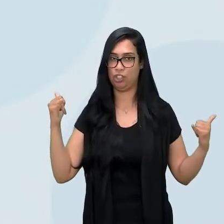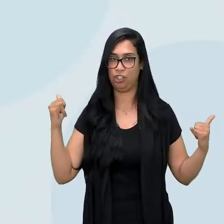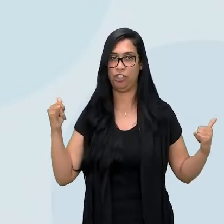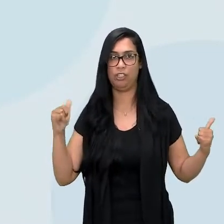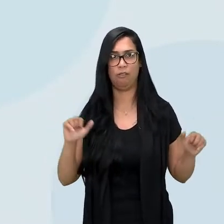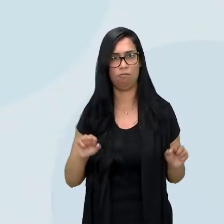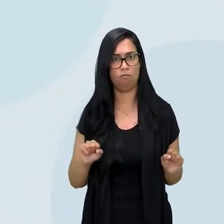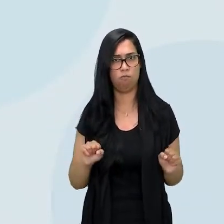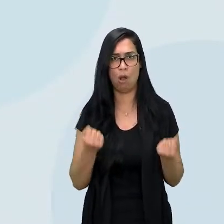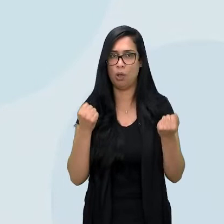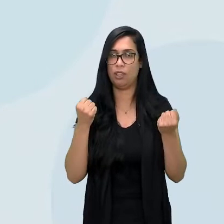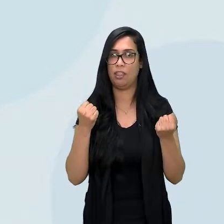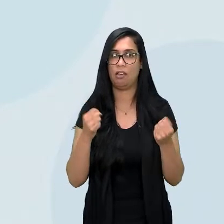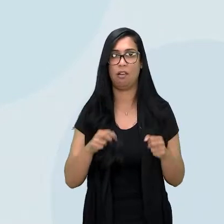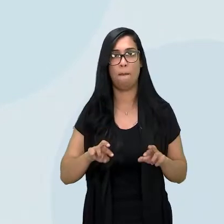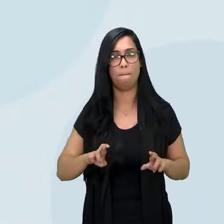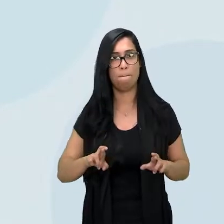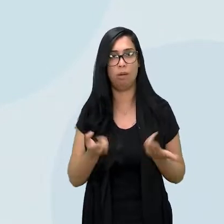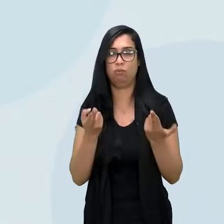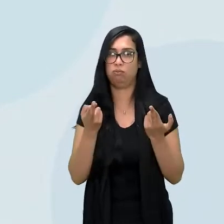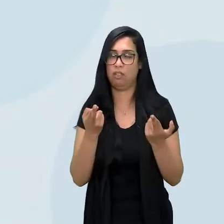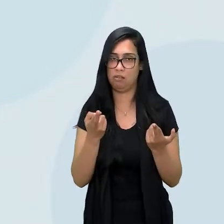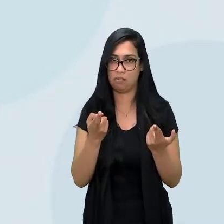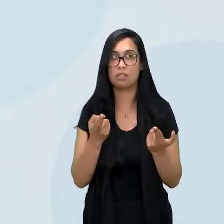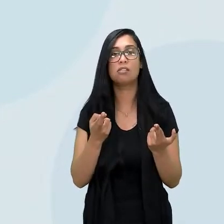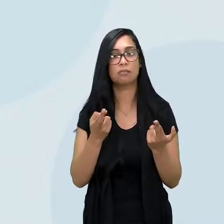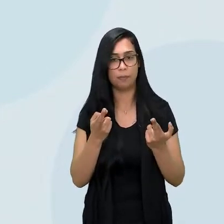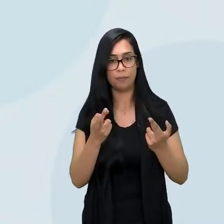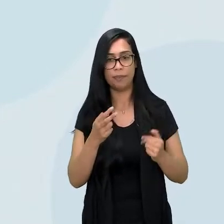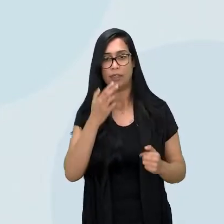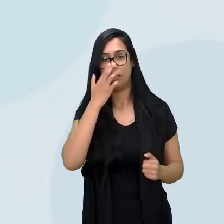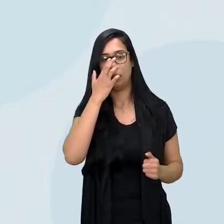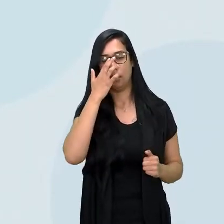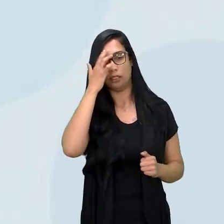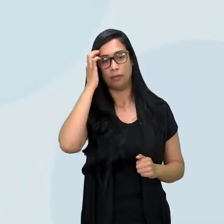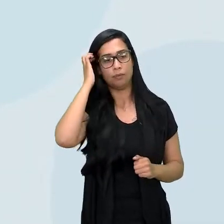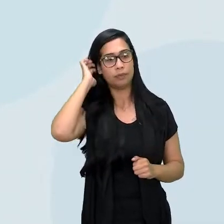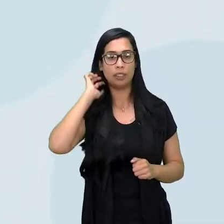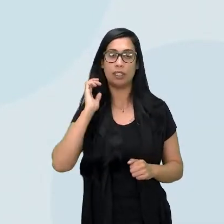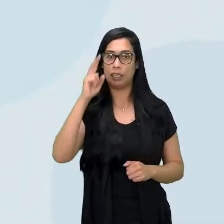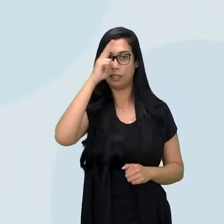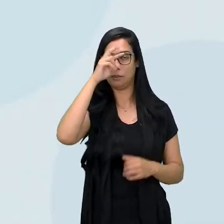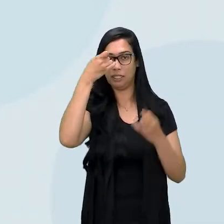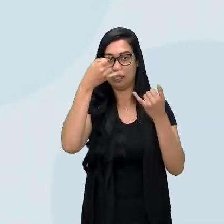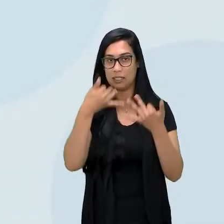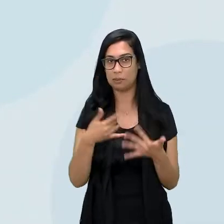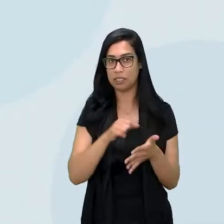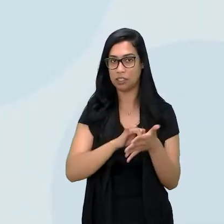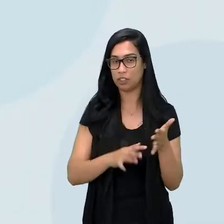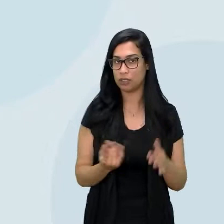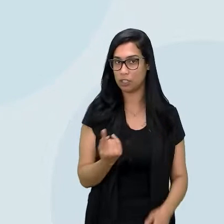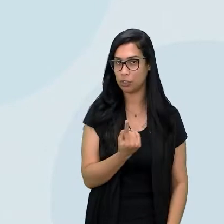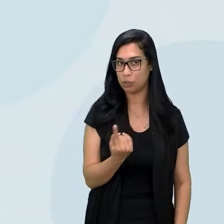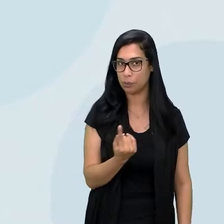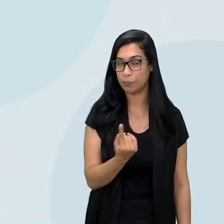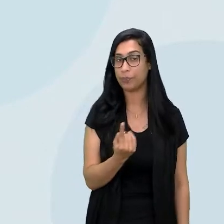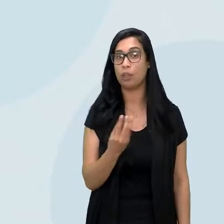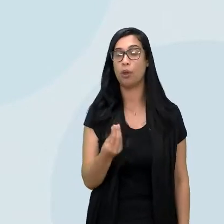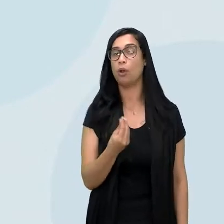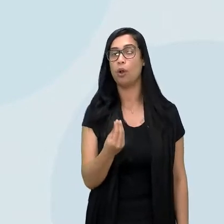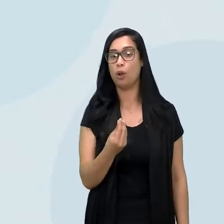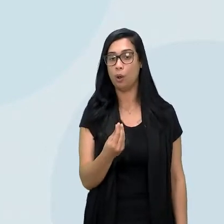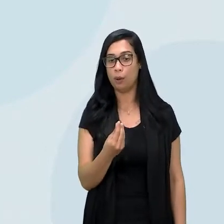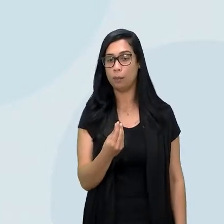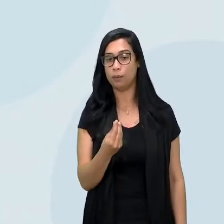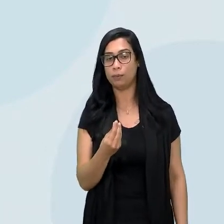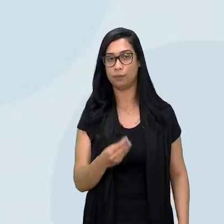lá na nossa primeira aula, né? Na verdade, a segunda aula da atividade 1. Então, vamos só relembrar isso, né? Energia e potência elétrica, a